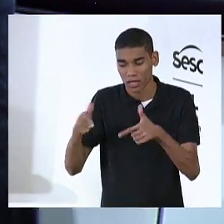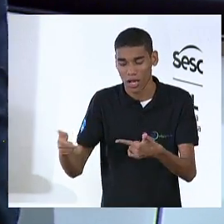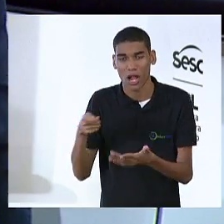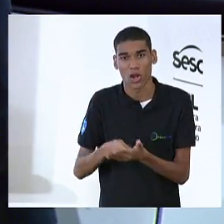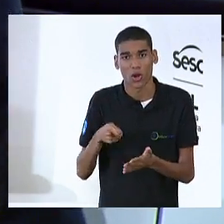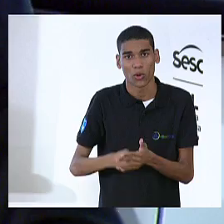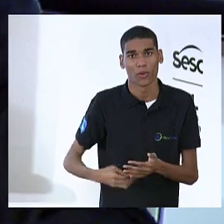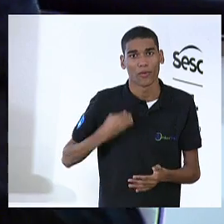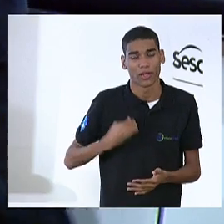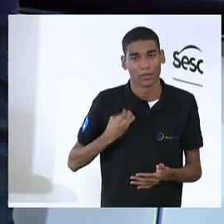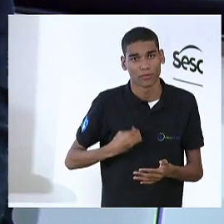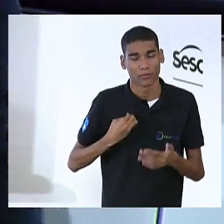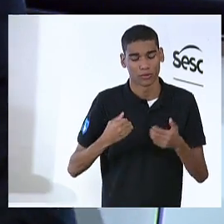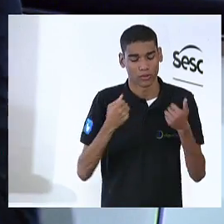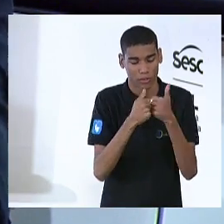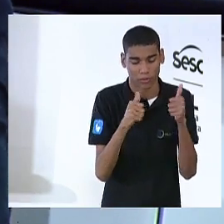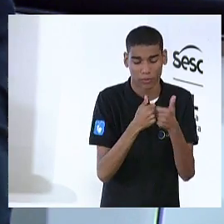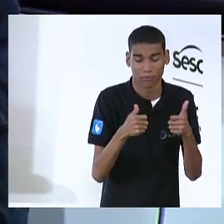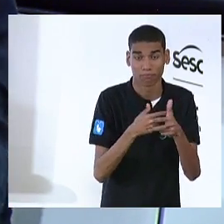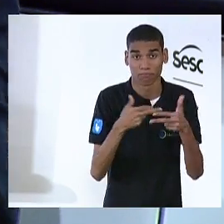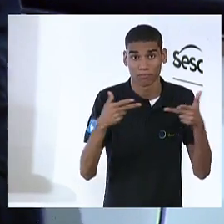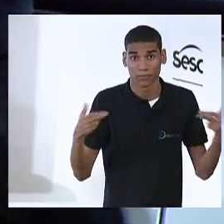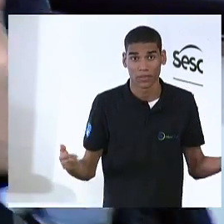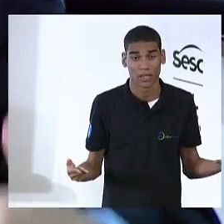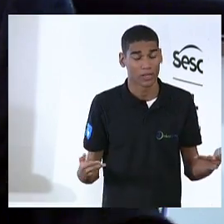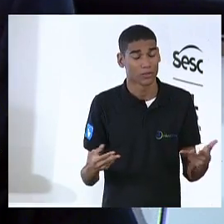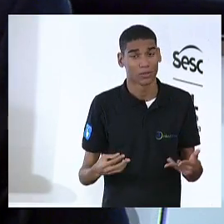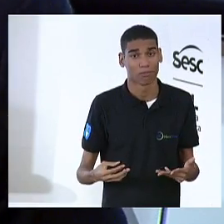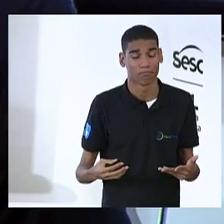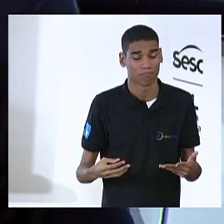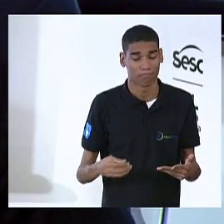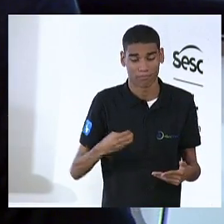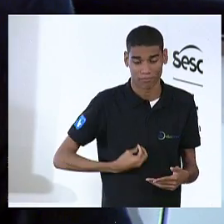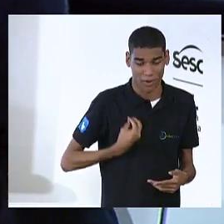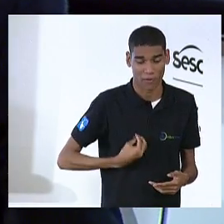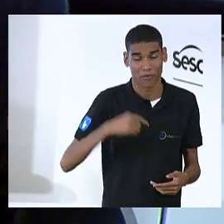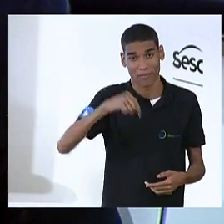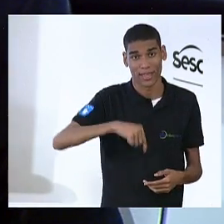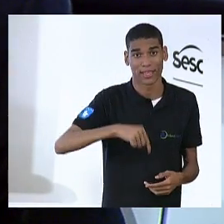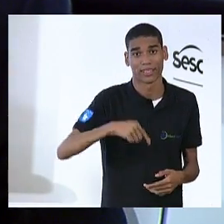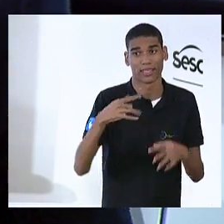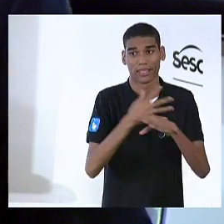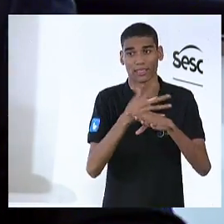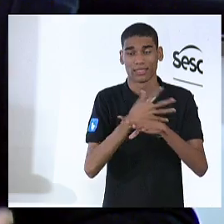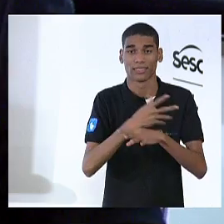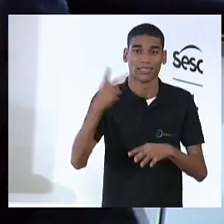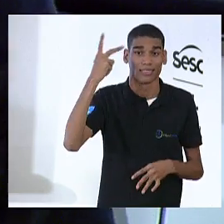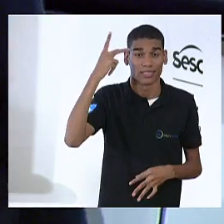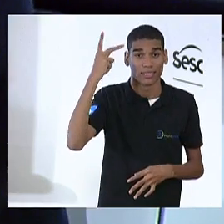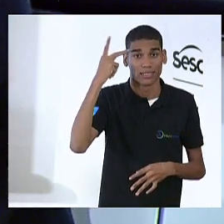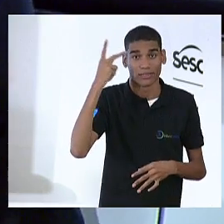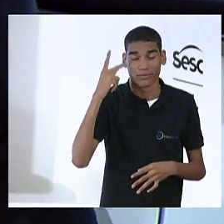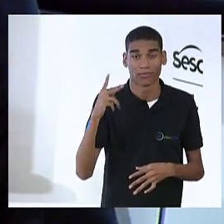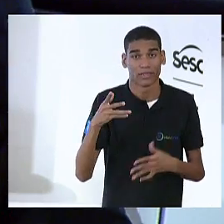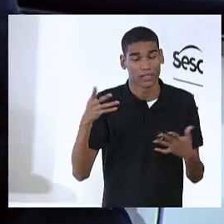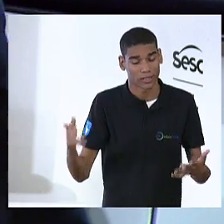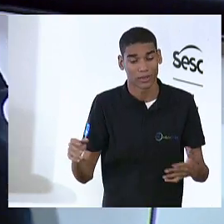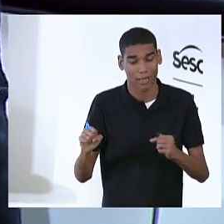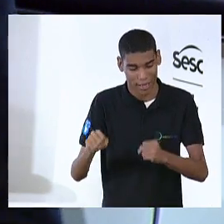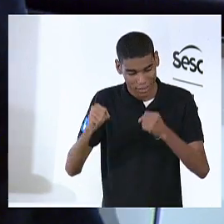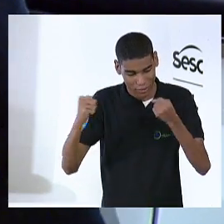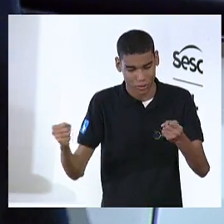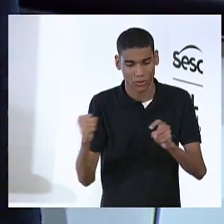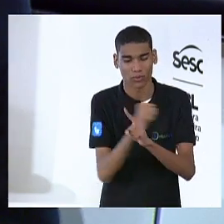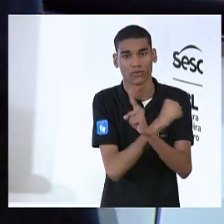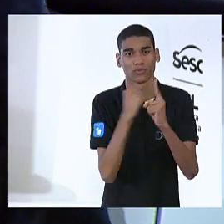luta pelo transporte, para conseguir sobreviver numa cidade inóspita como São Paulo. Imagine isso. Veja, essas forças sociais não tinham como